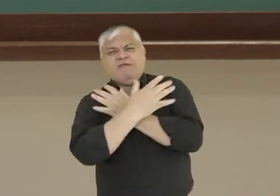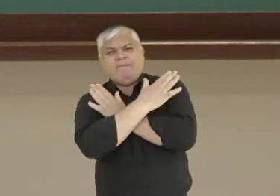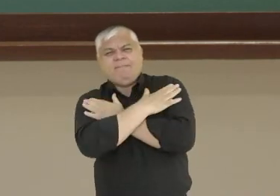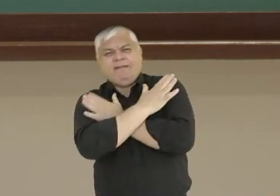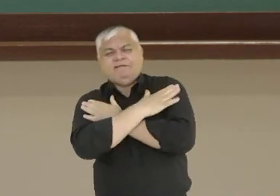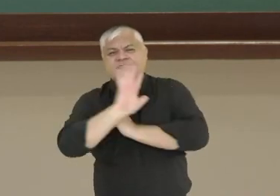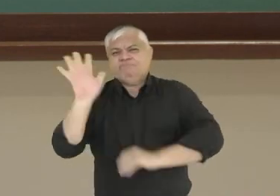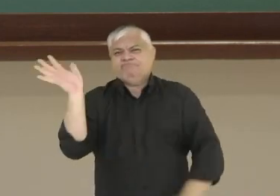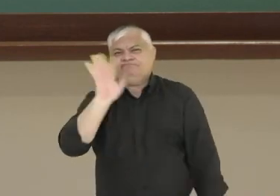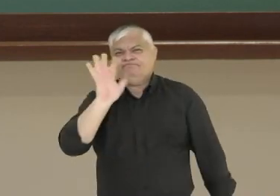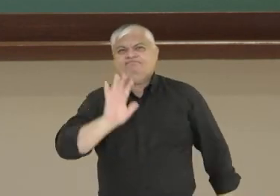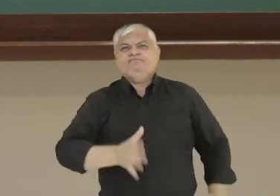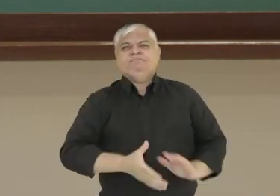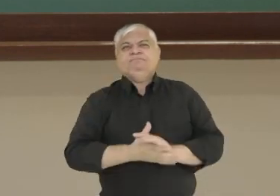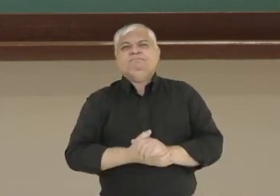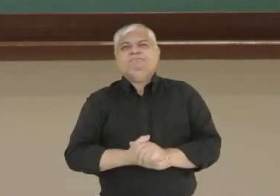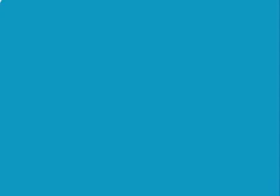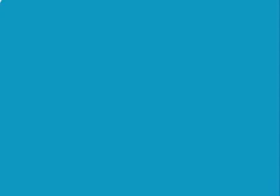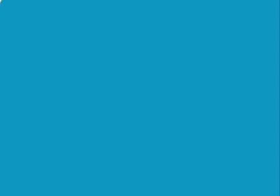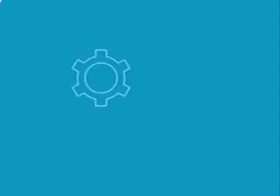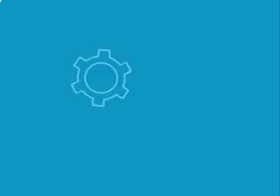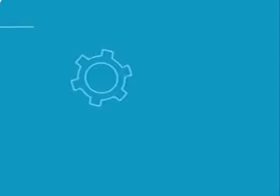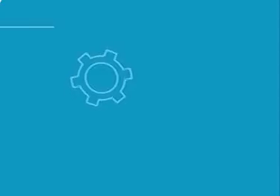um abraço a todos e até lá e